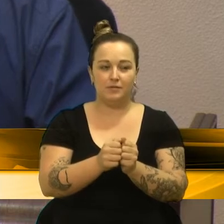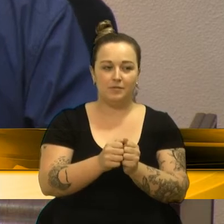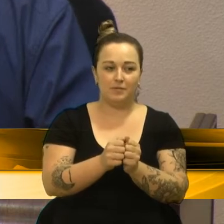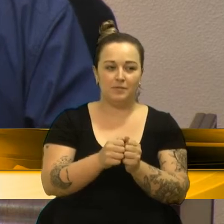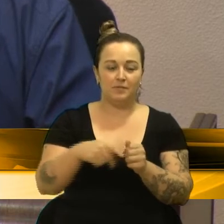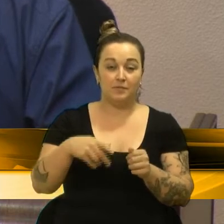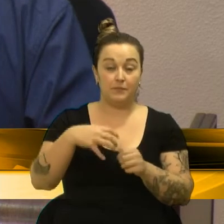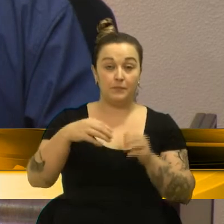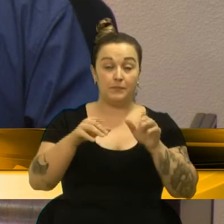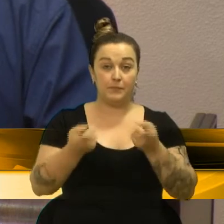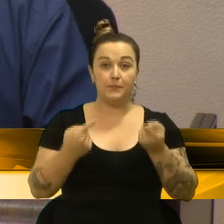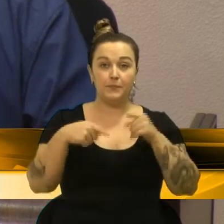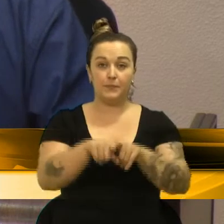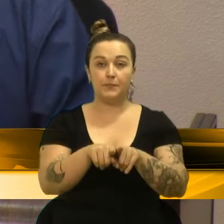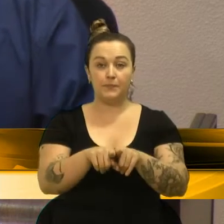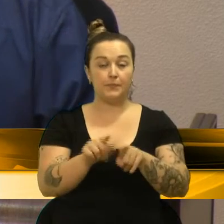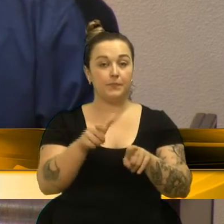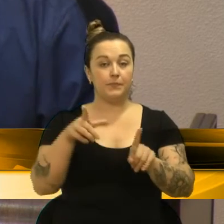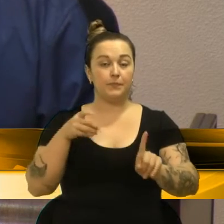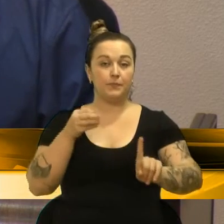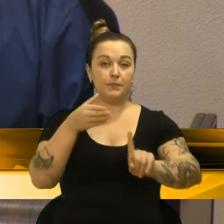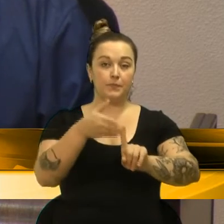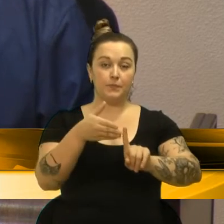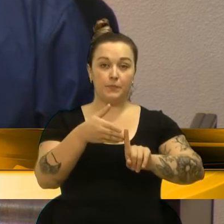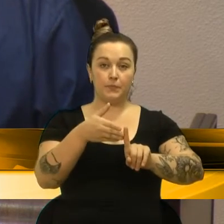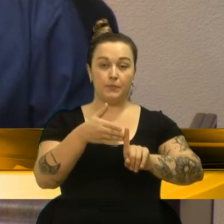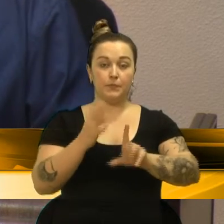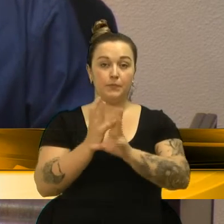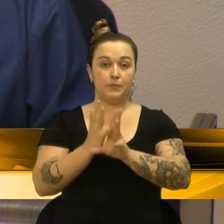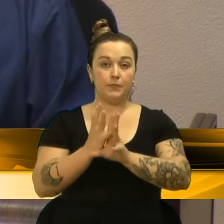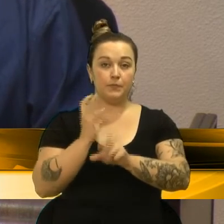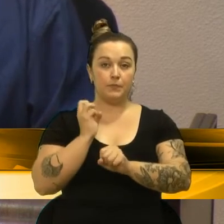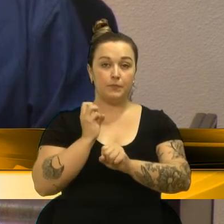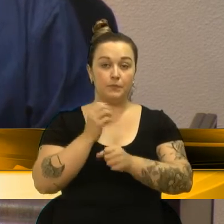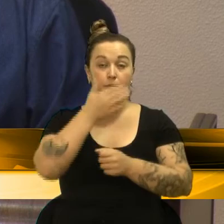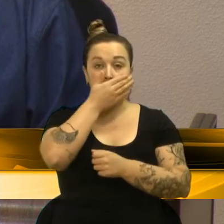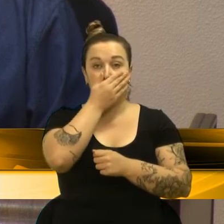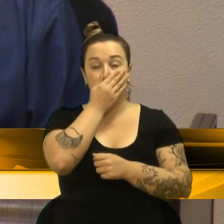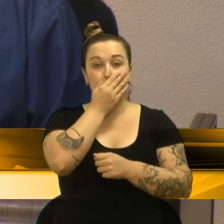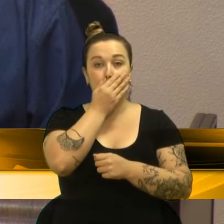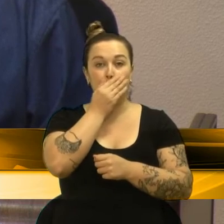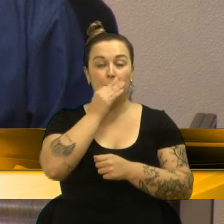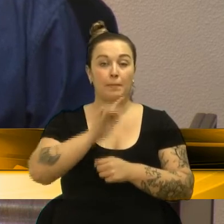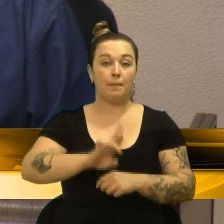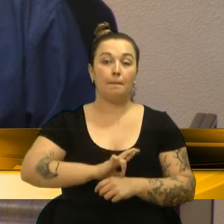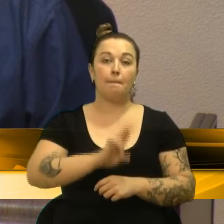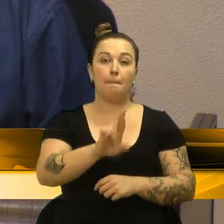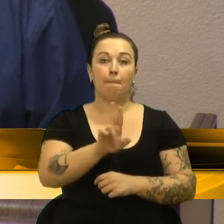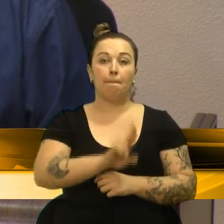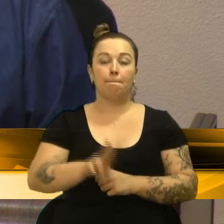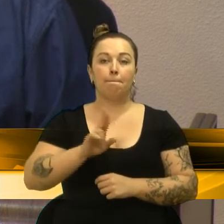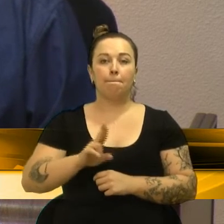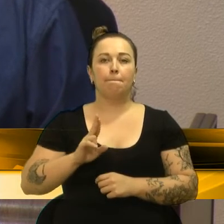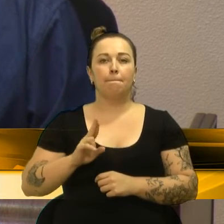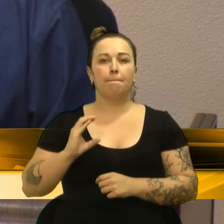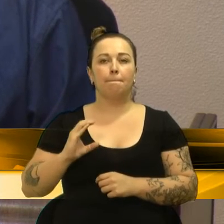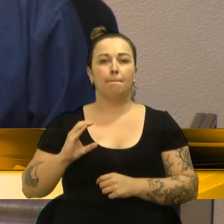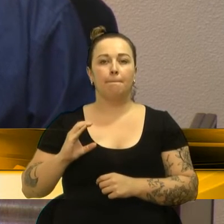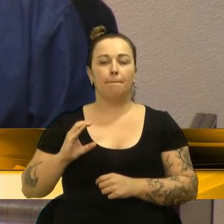conveniados ou sem fins lucrativos, profissionais de saúde e usuários. Parágrafo único. A representação dos usuários dar-se-á sempre de